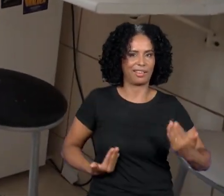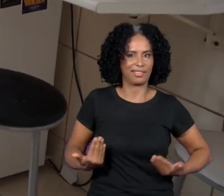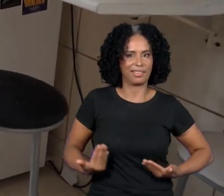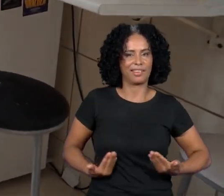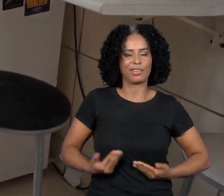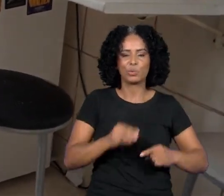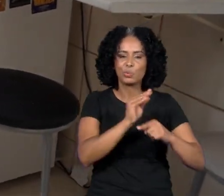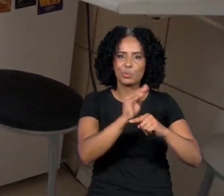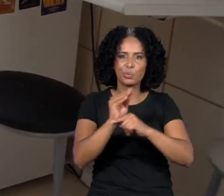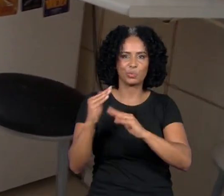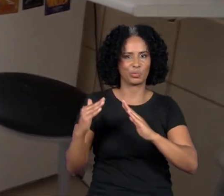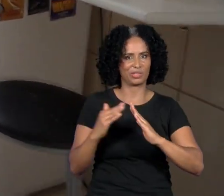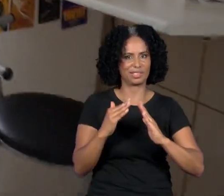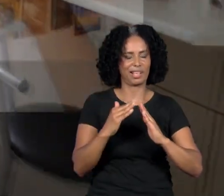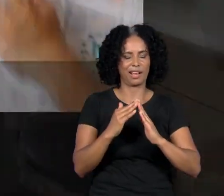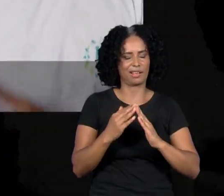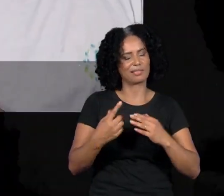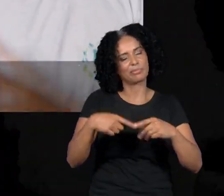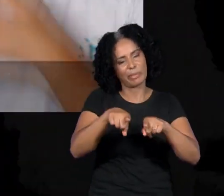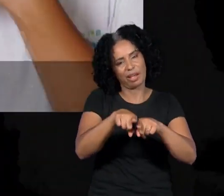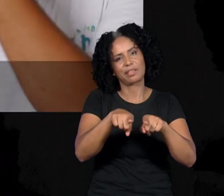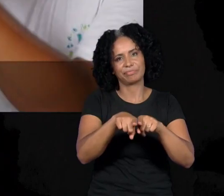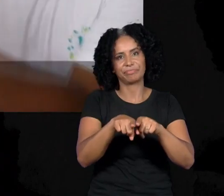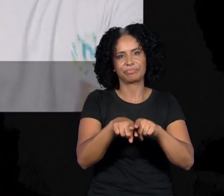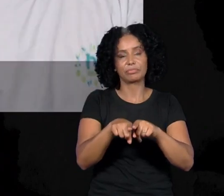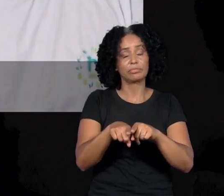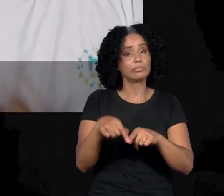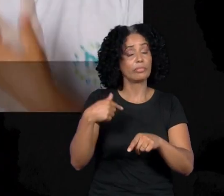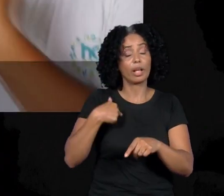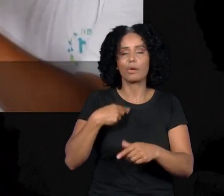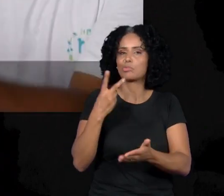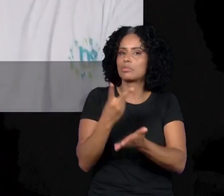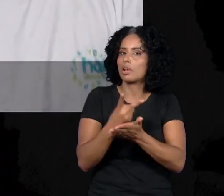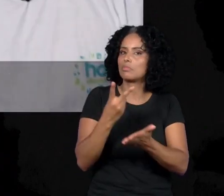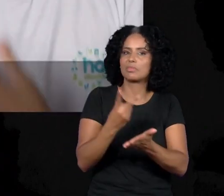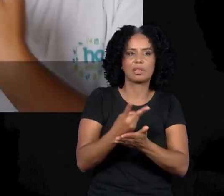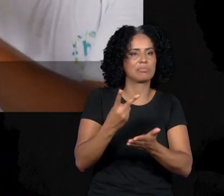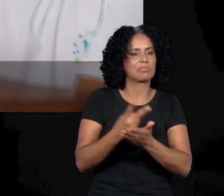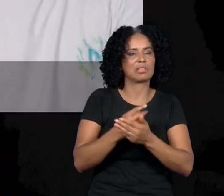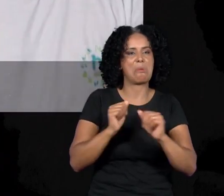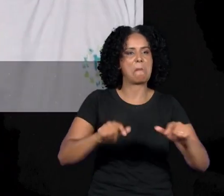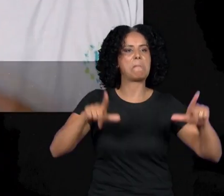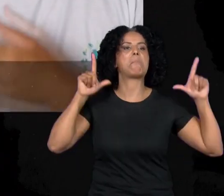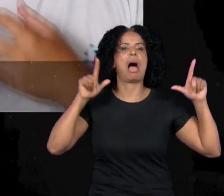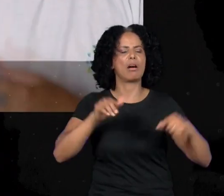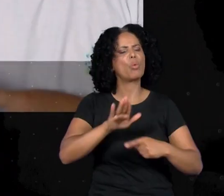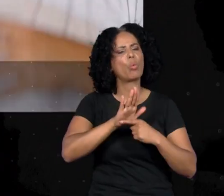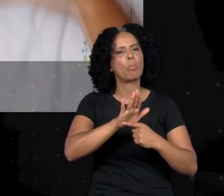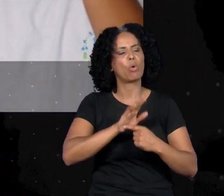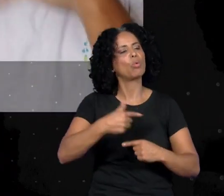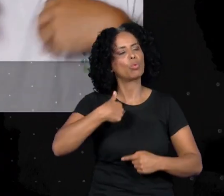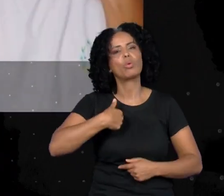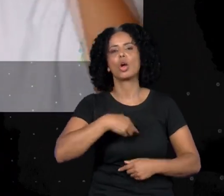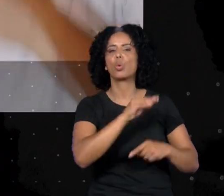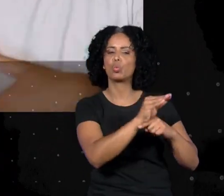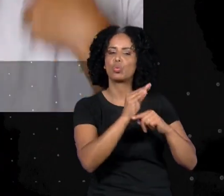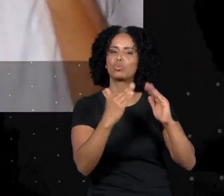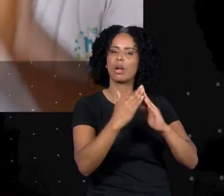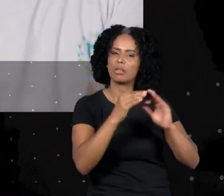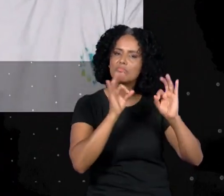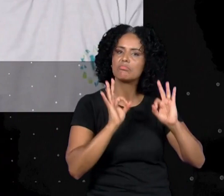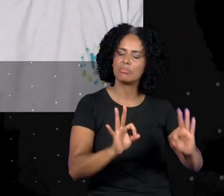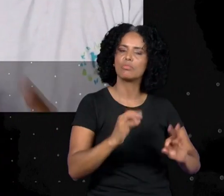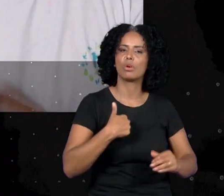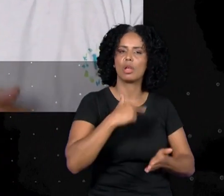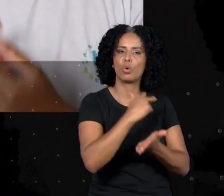diarista e empregados domésticos também. Eu sempre deixei isso muito escancarado, que eu era diarista, porque eu sempre quis que as pessoas soubessem